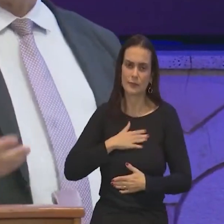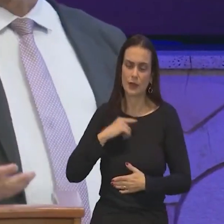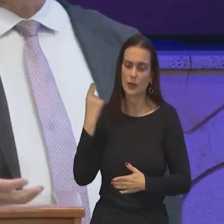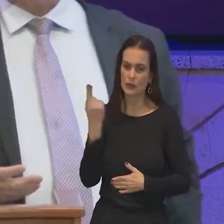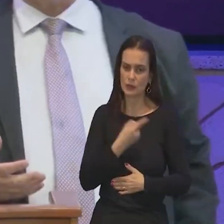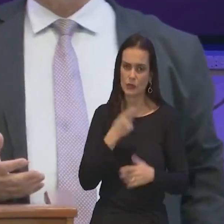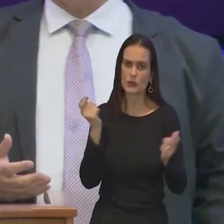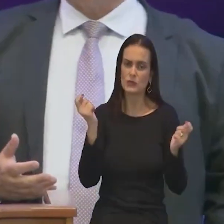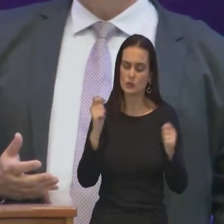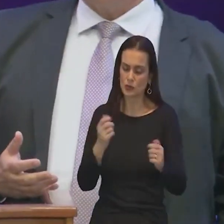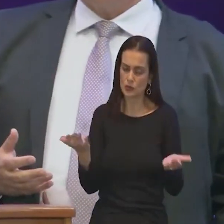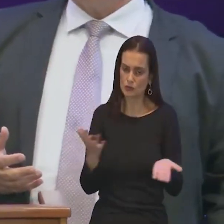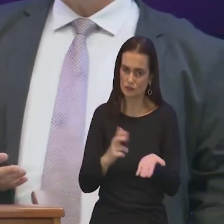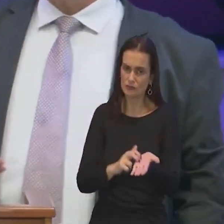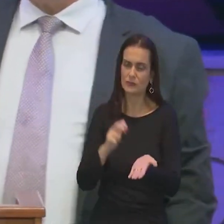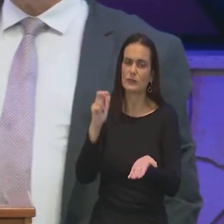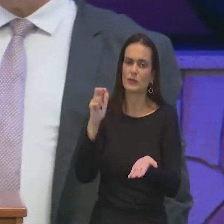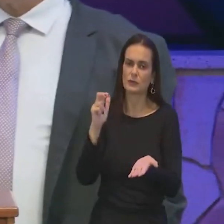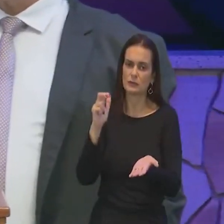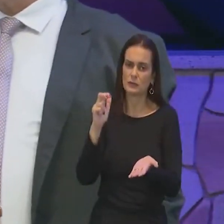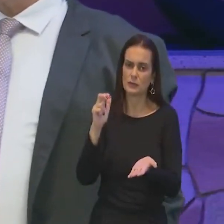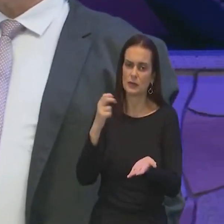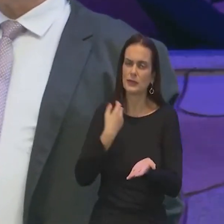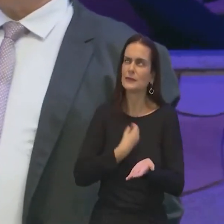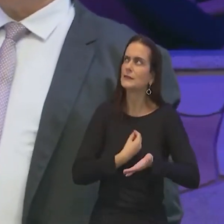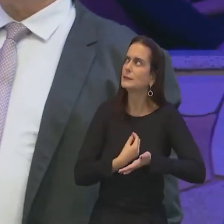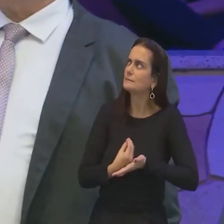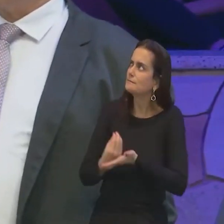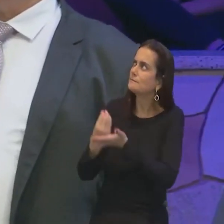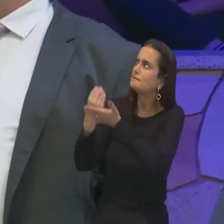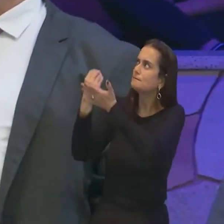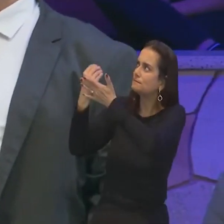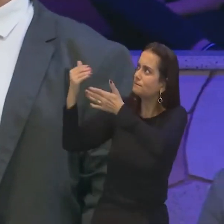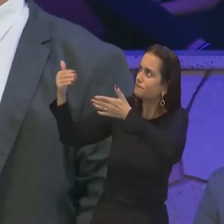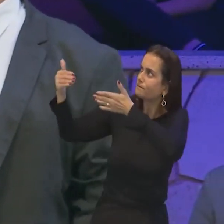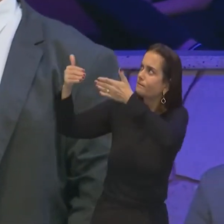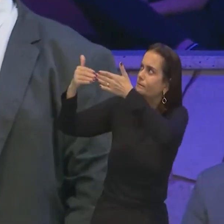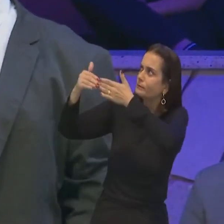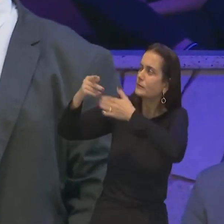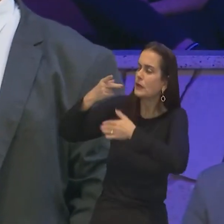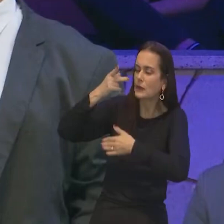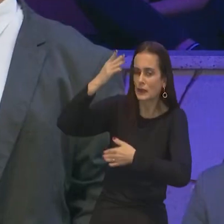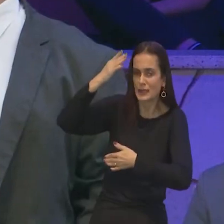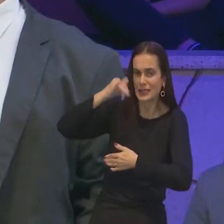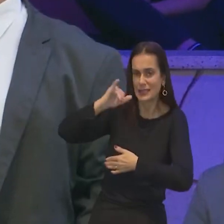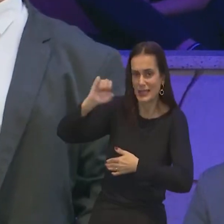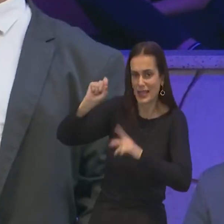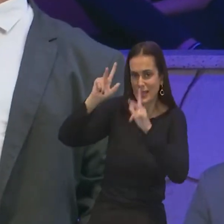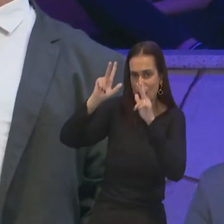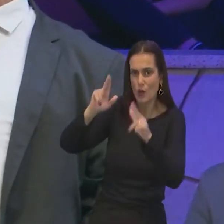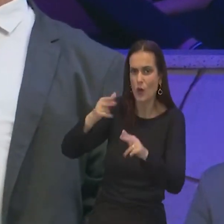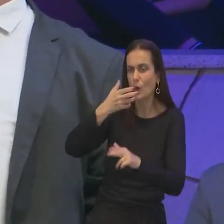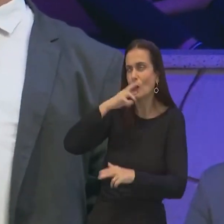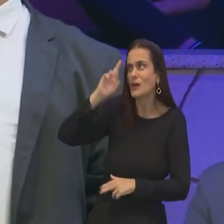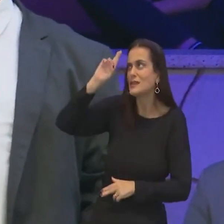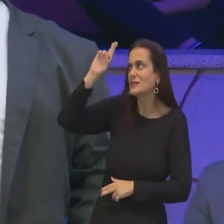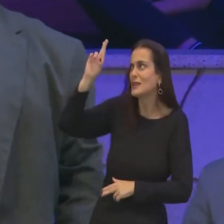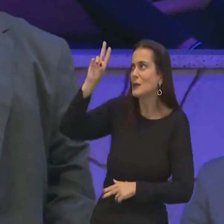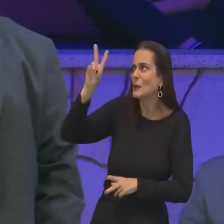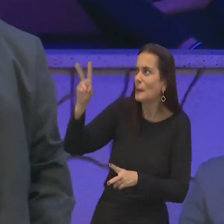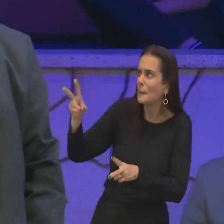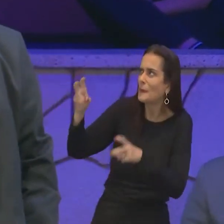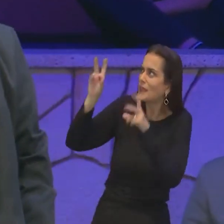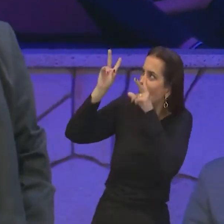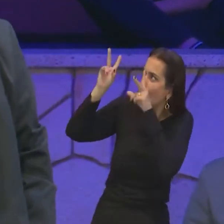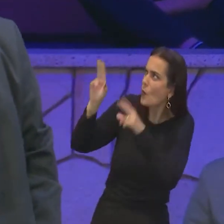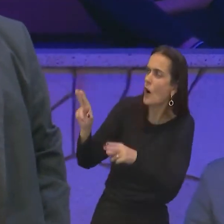podemos nesta manhã nos colocarmos diante do Senhor, assim como o profeta Isaías o fez. Senhor, diante desta visão, eu